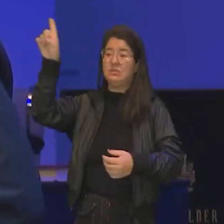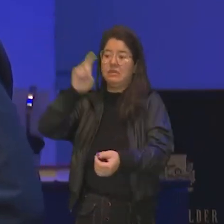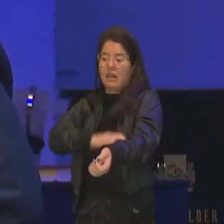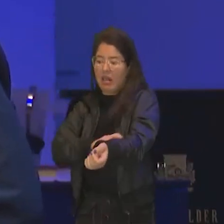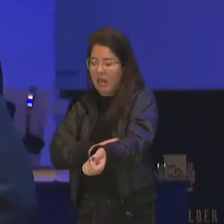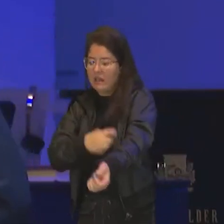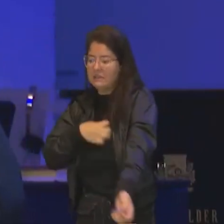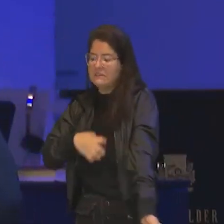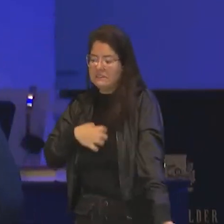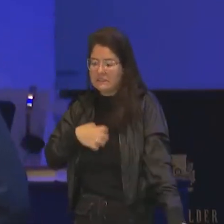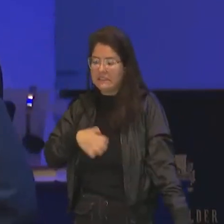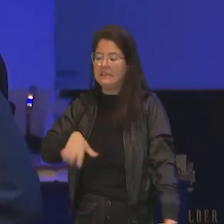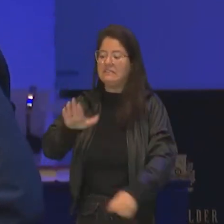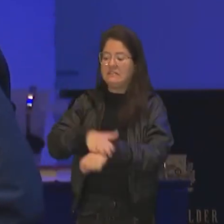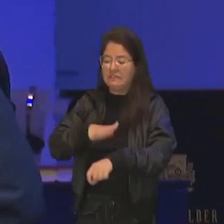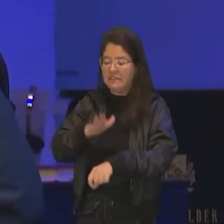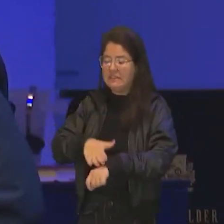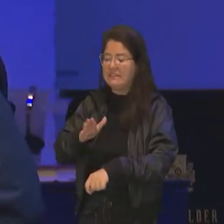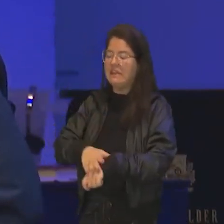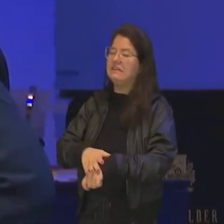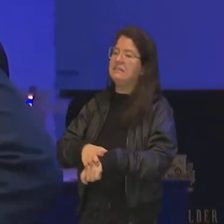assim, fizesse conosco.